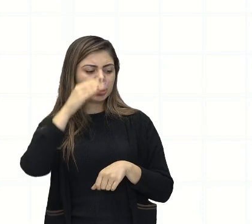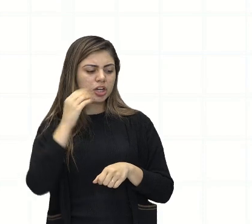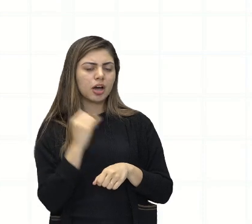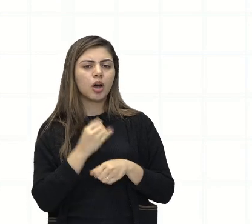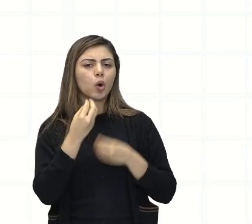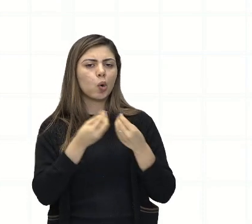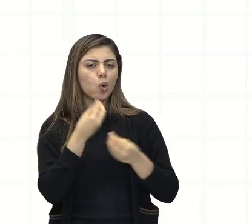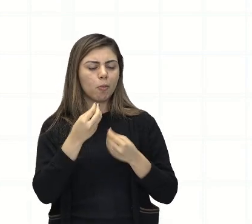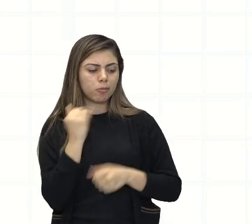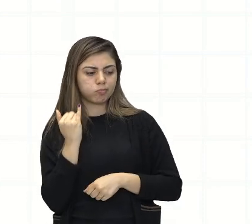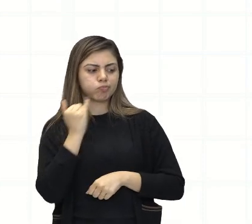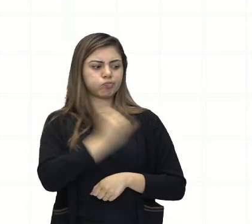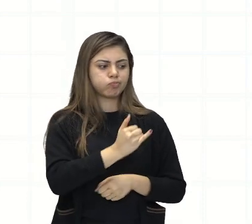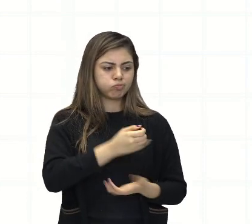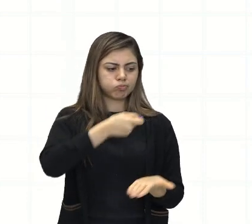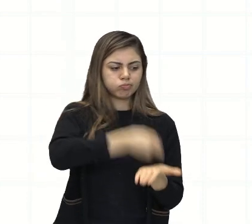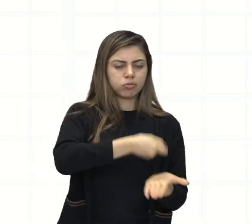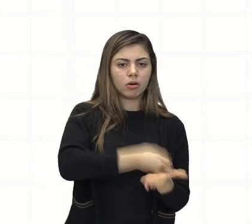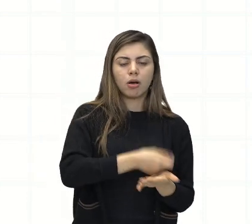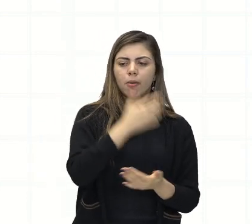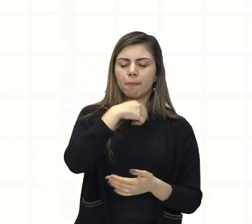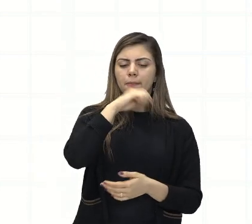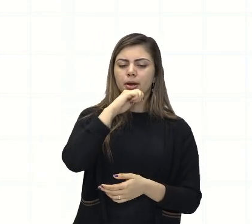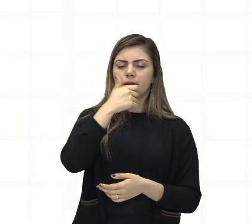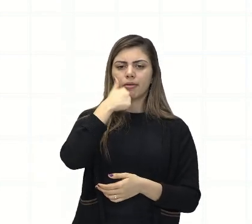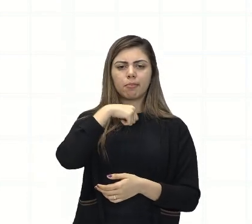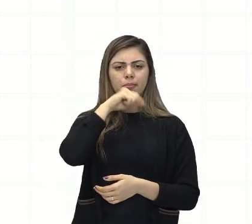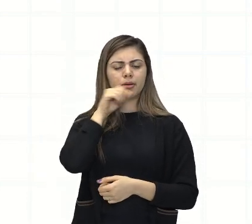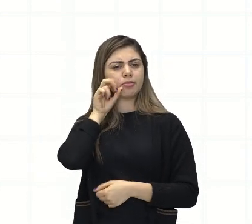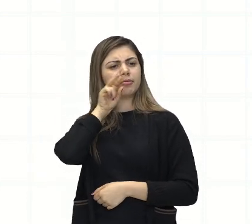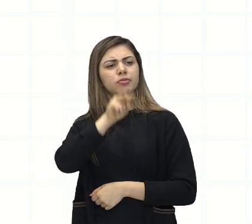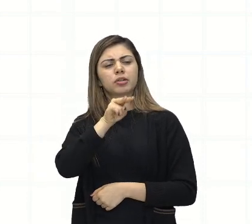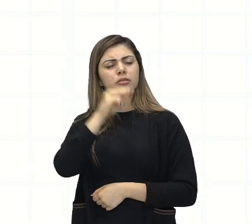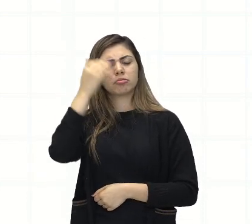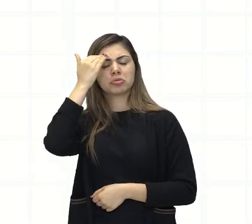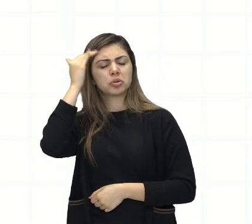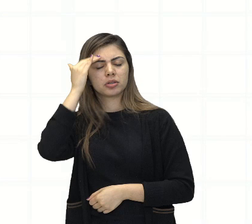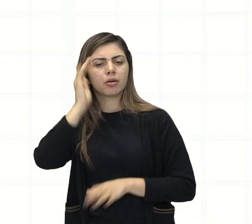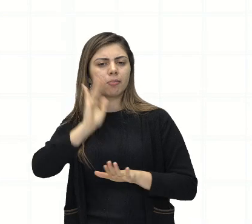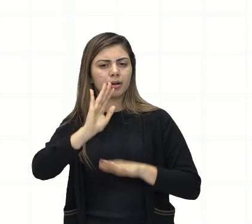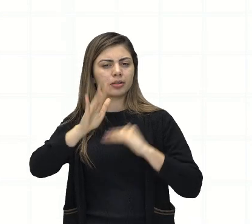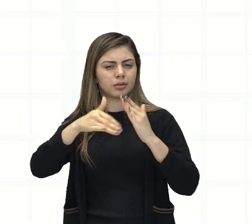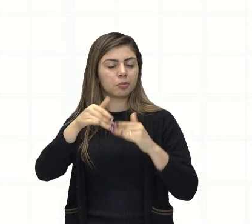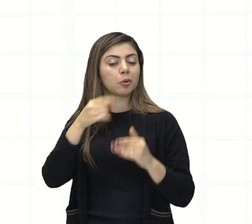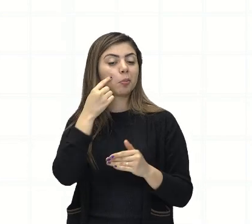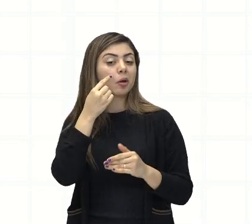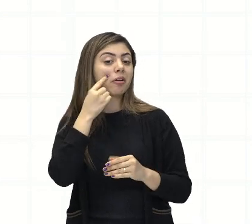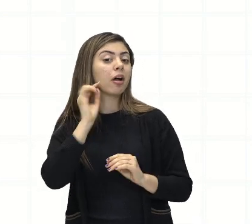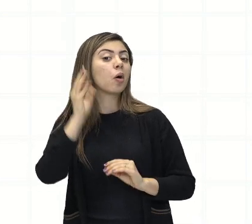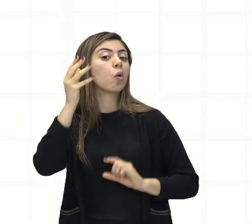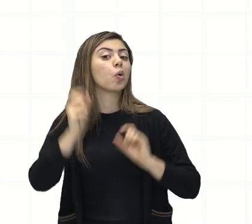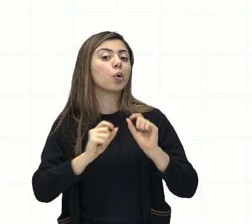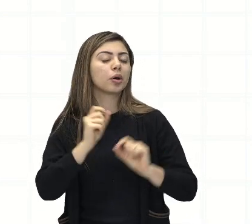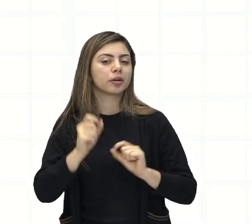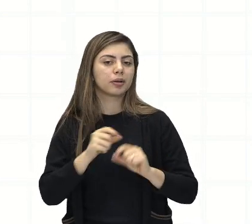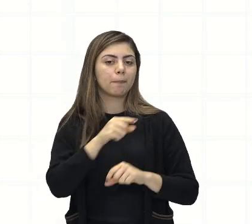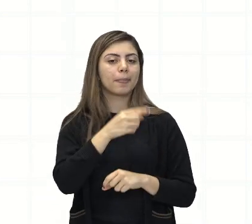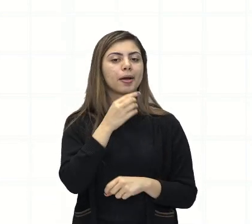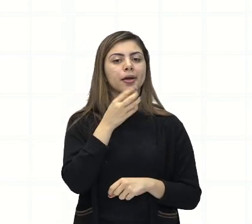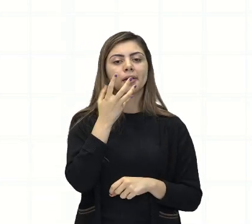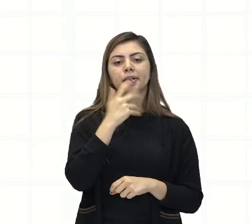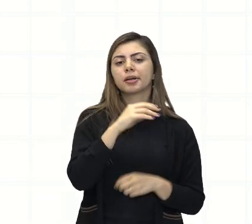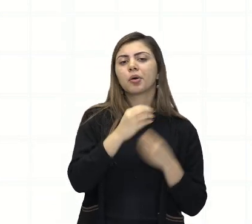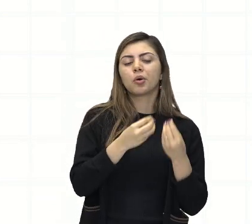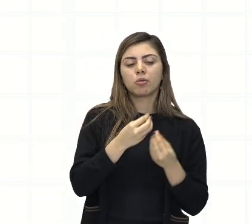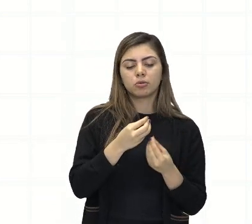não sabe o que é, o pai e a mãe também não entenderam, e a gente vai descobrir daqui a pouquinho o que foi que aconteceu com a Nininha. Mas ela se